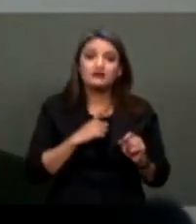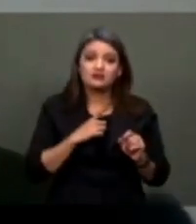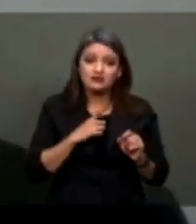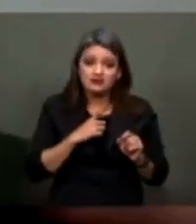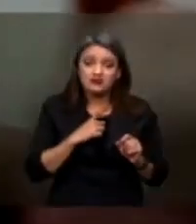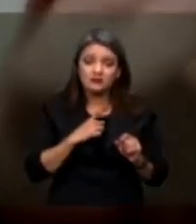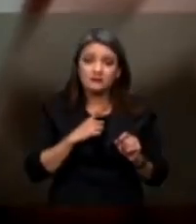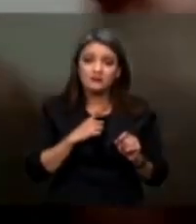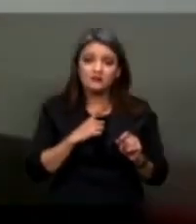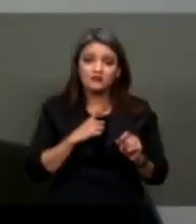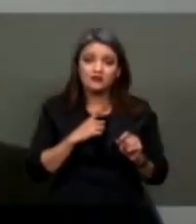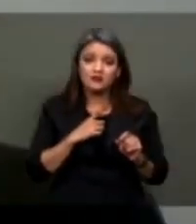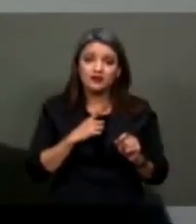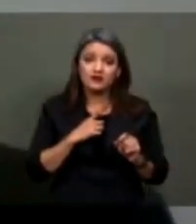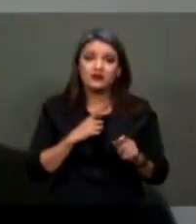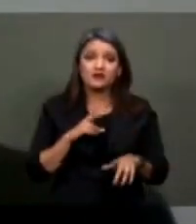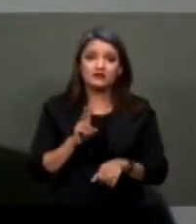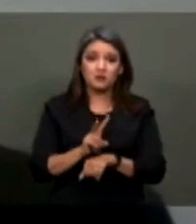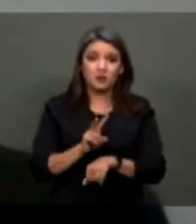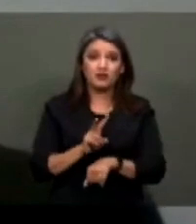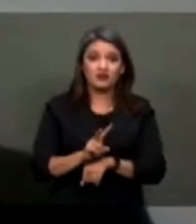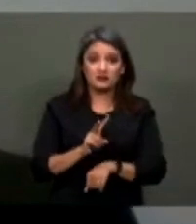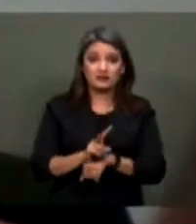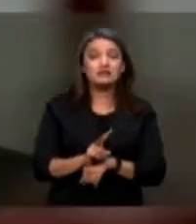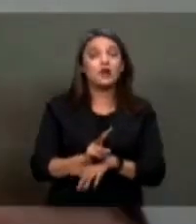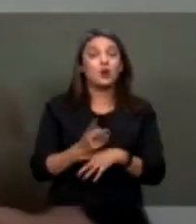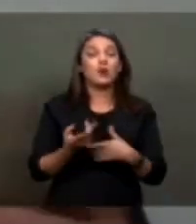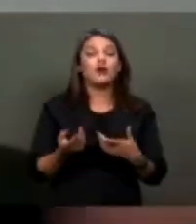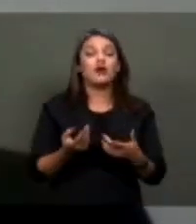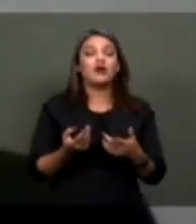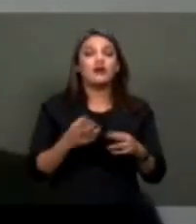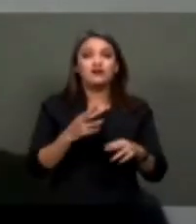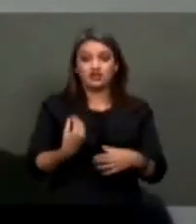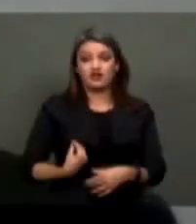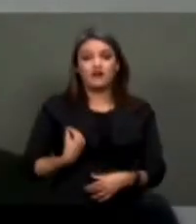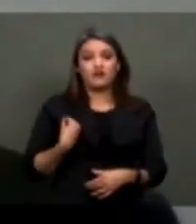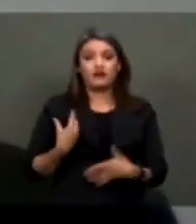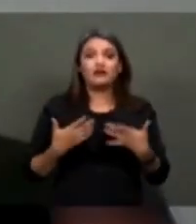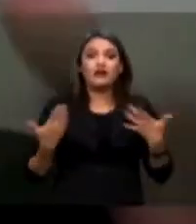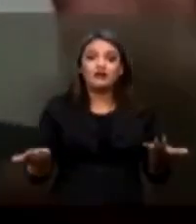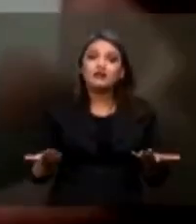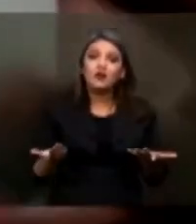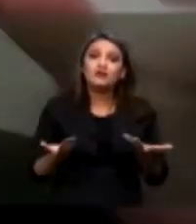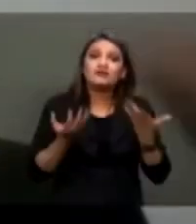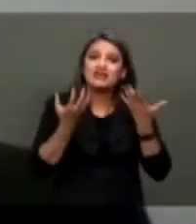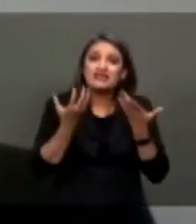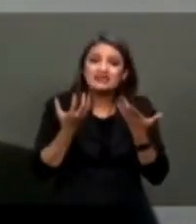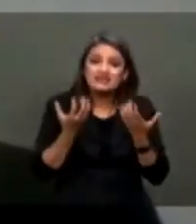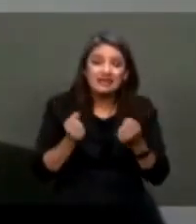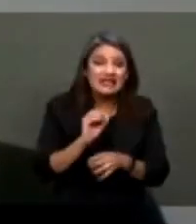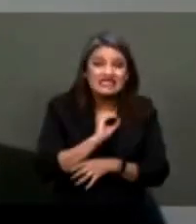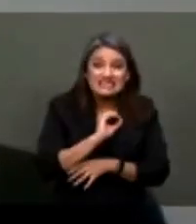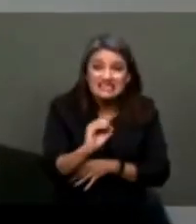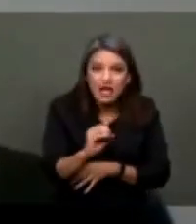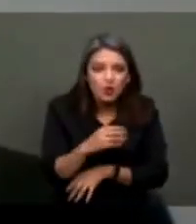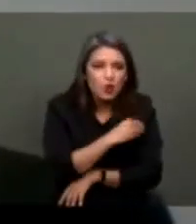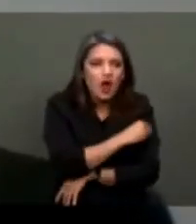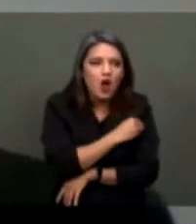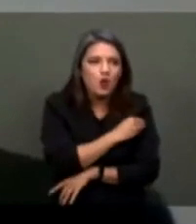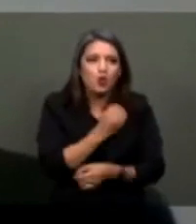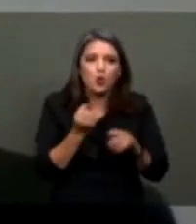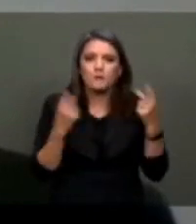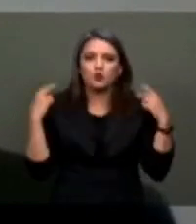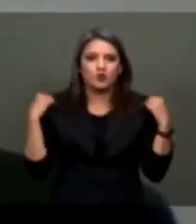elevador a intolerância zero o consumo de álcool no volante tem angariado